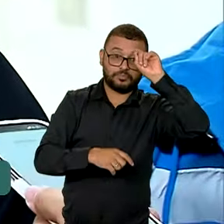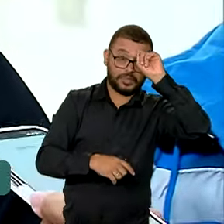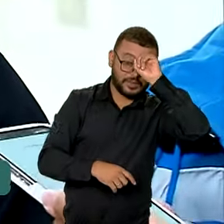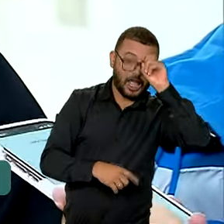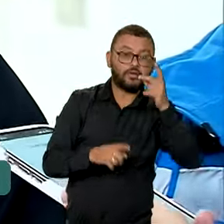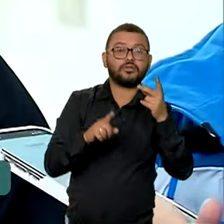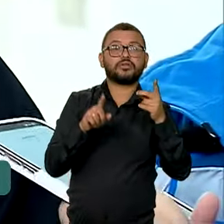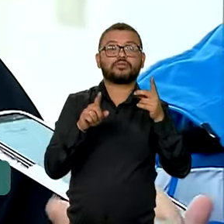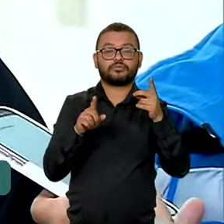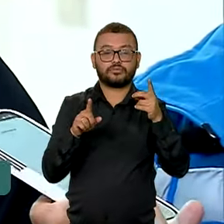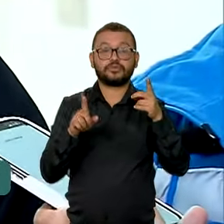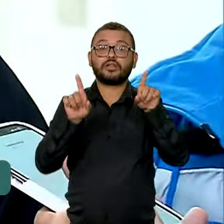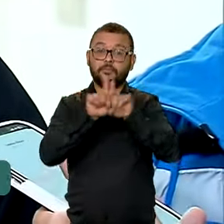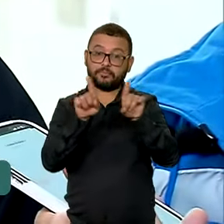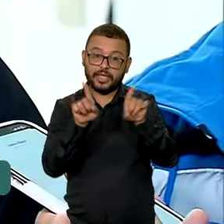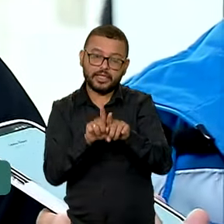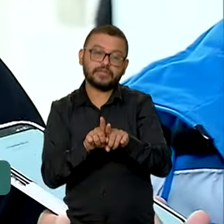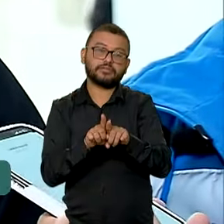na parte